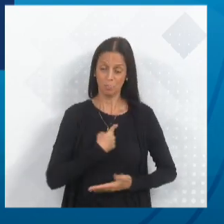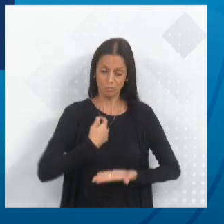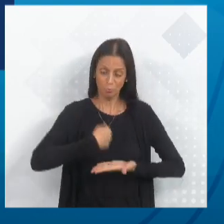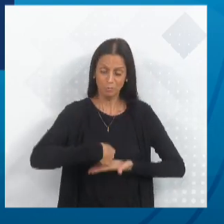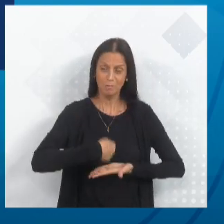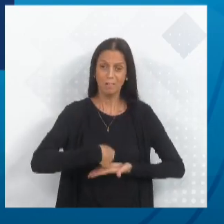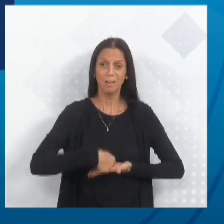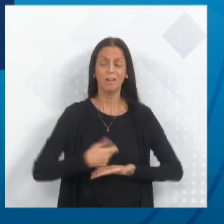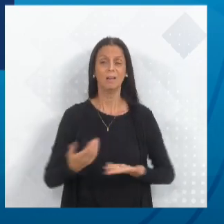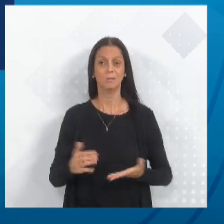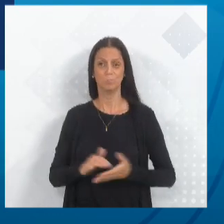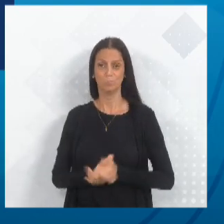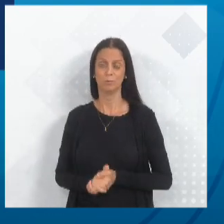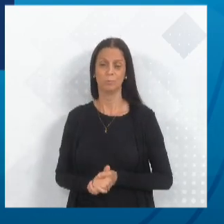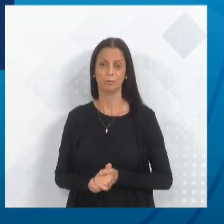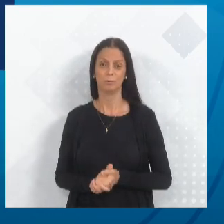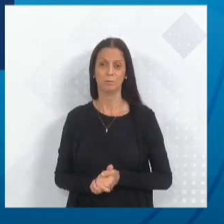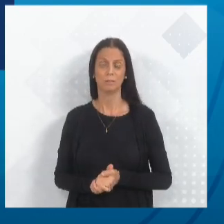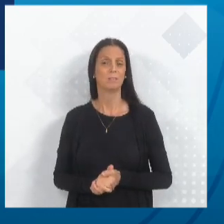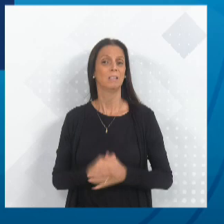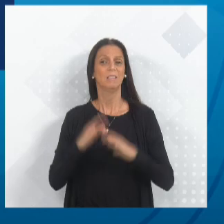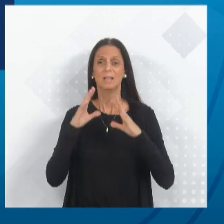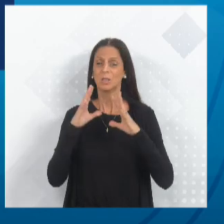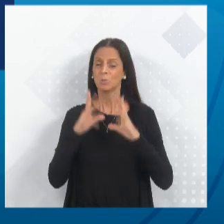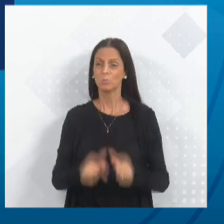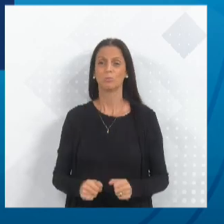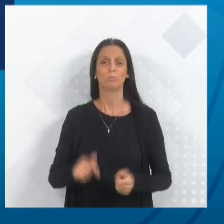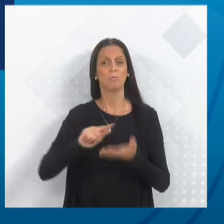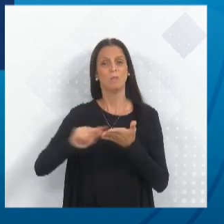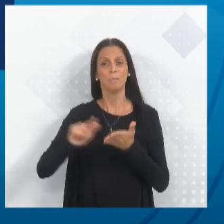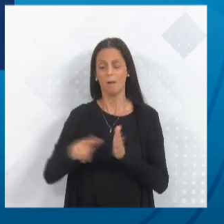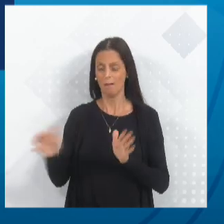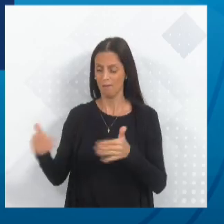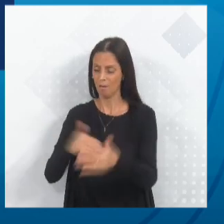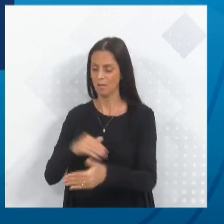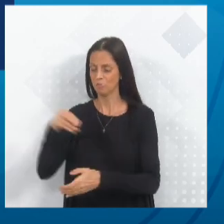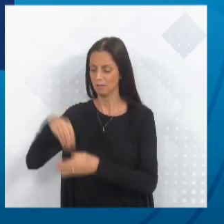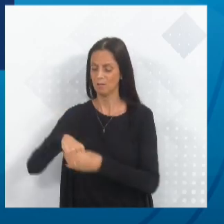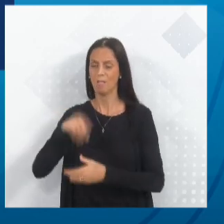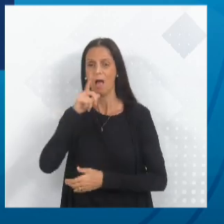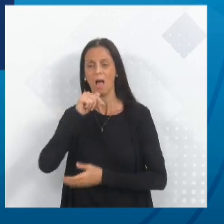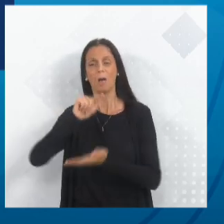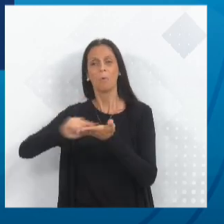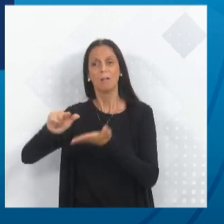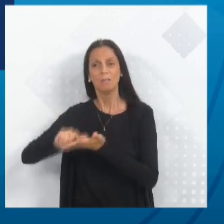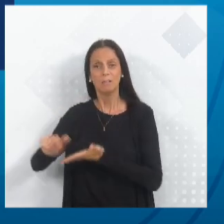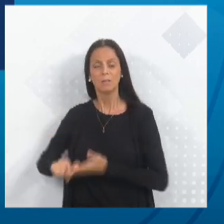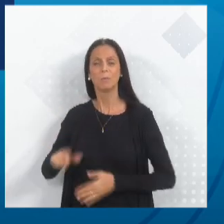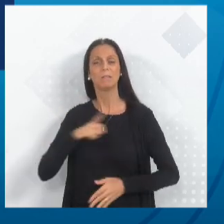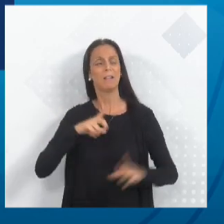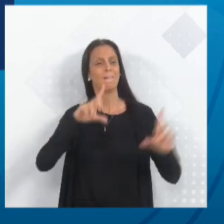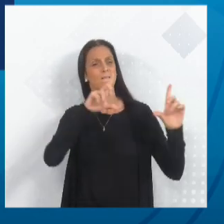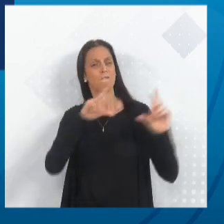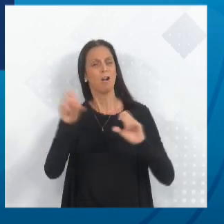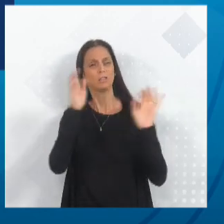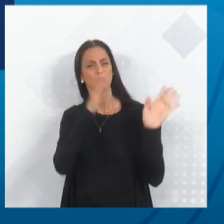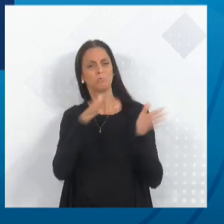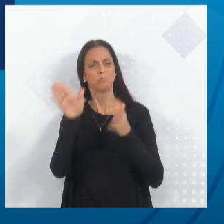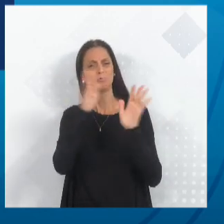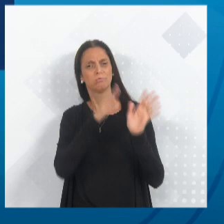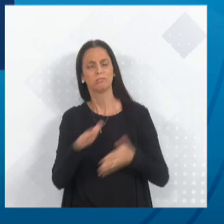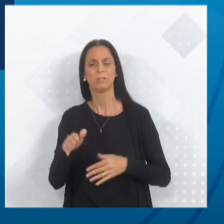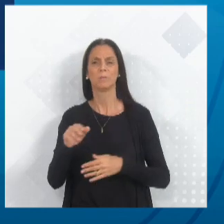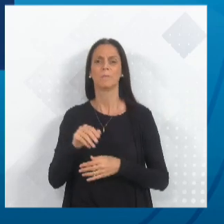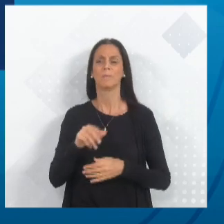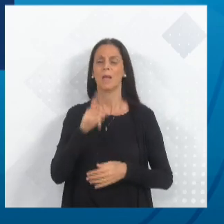nosso manter piscinas e caixas d'águas tratadas eu sei que nós temos várias fotos Ali trocar água dos vasos